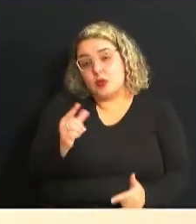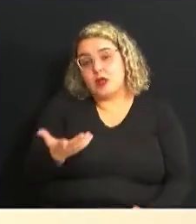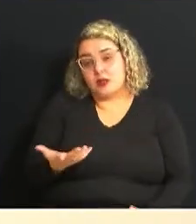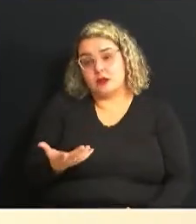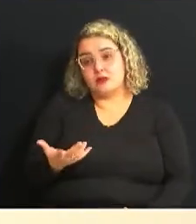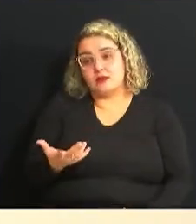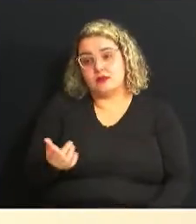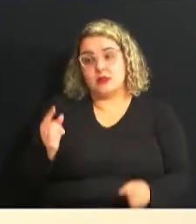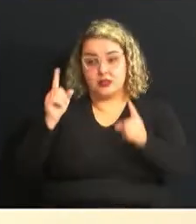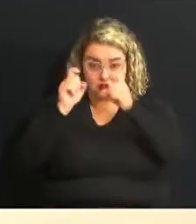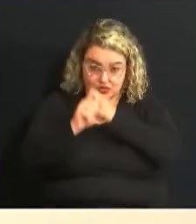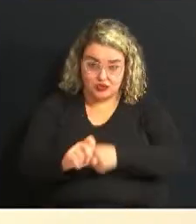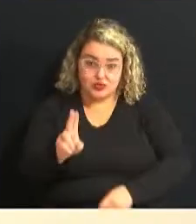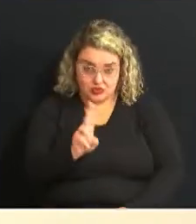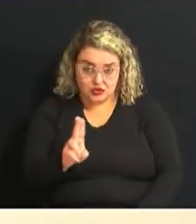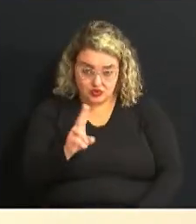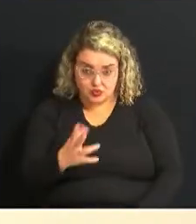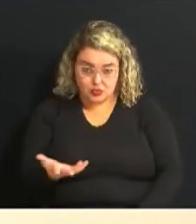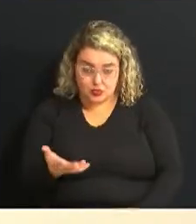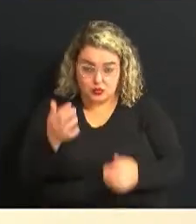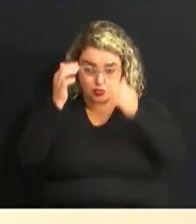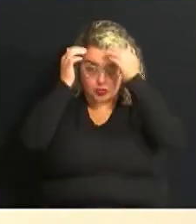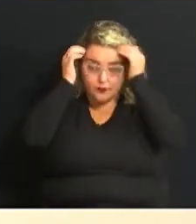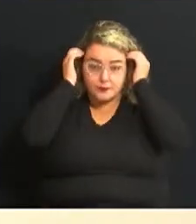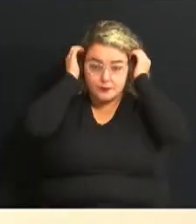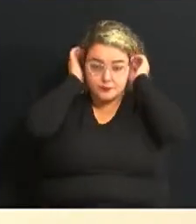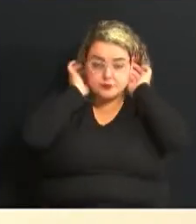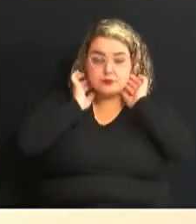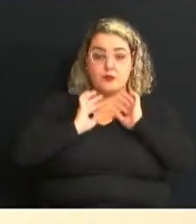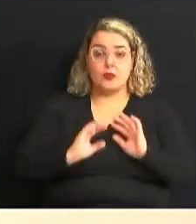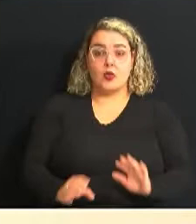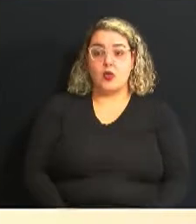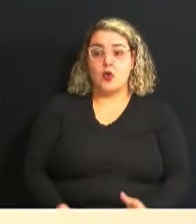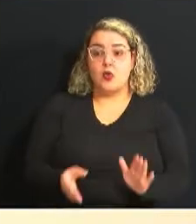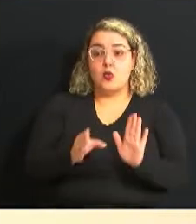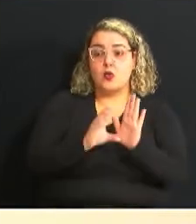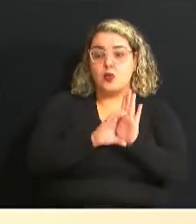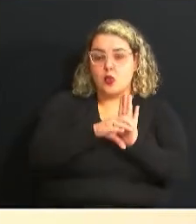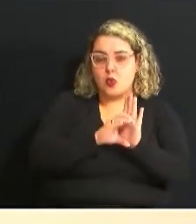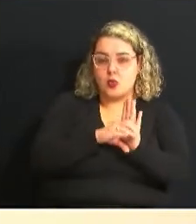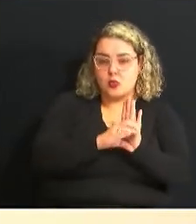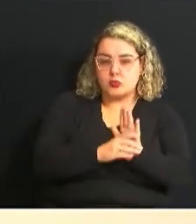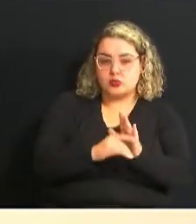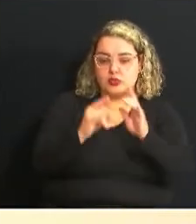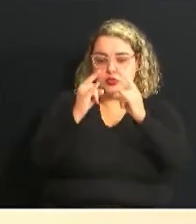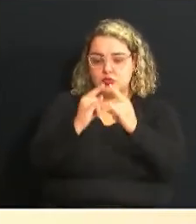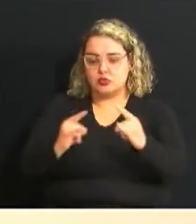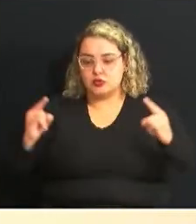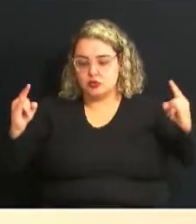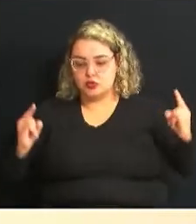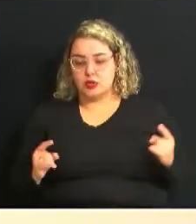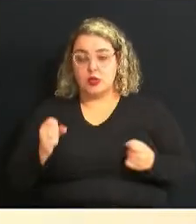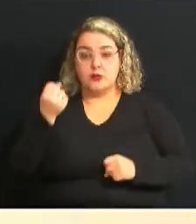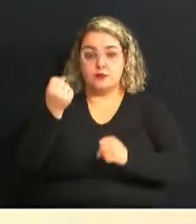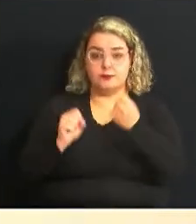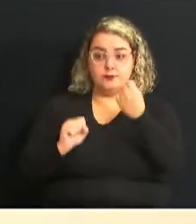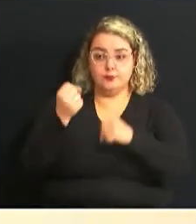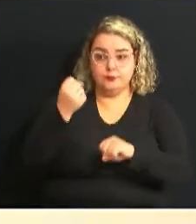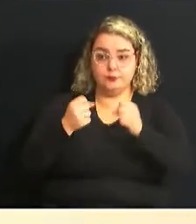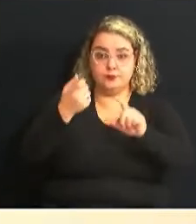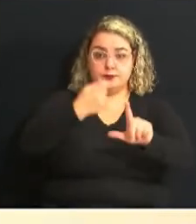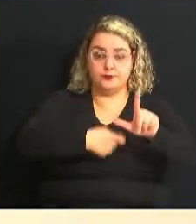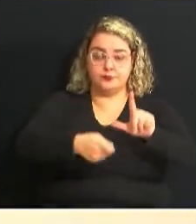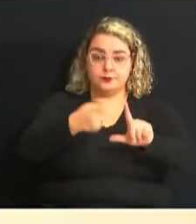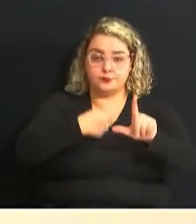difícil de aplicabilidade. O conceito que a lei tratava de galpões industriais e